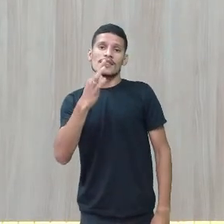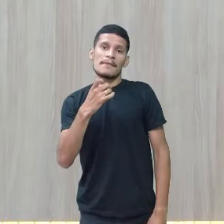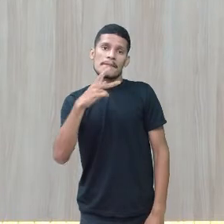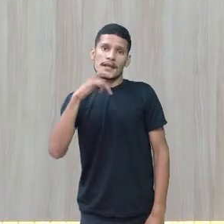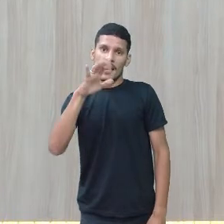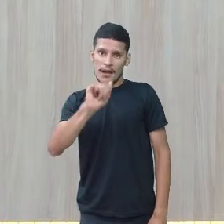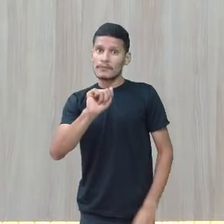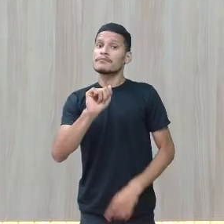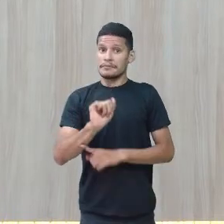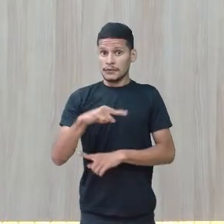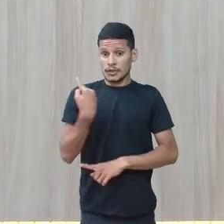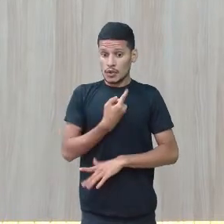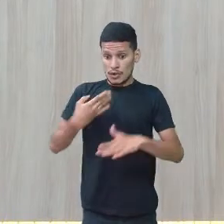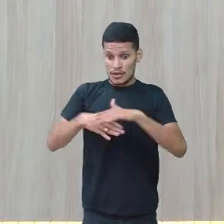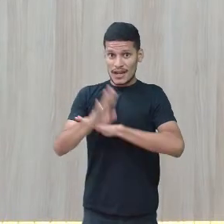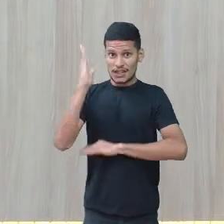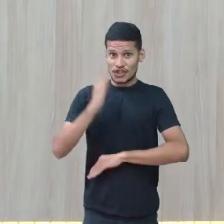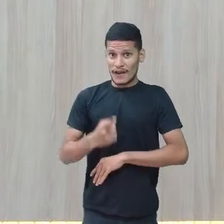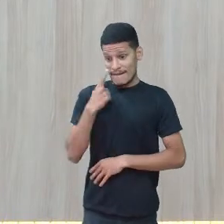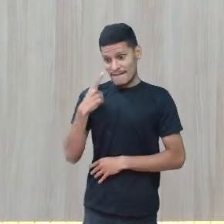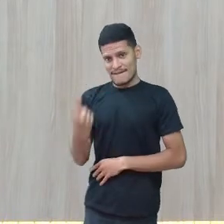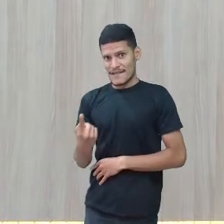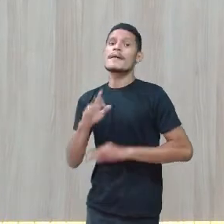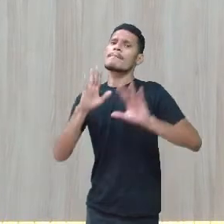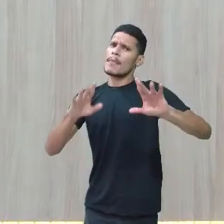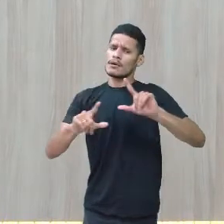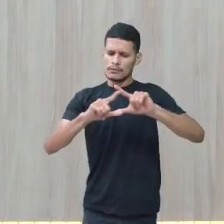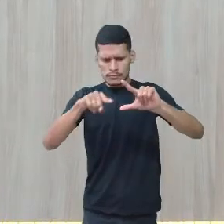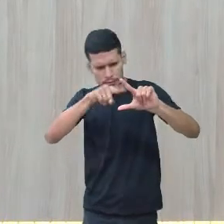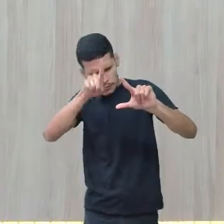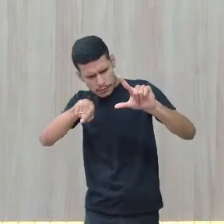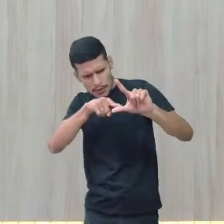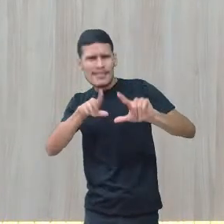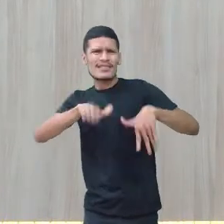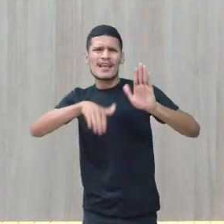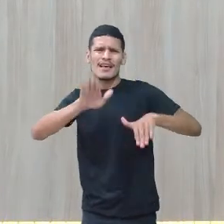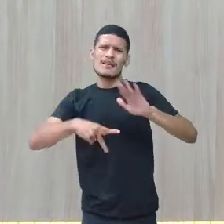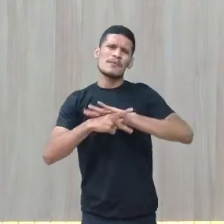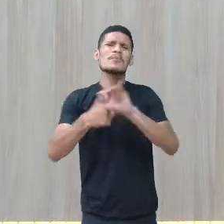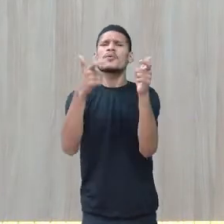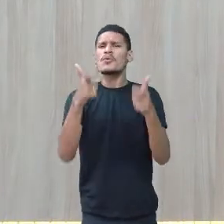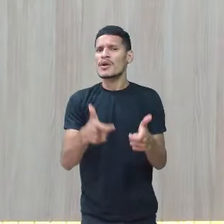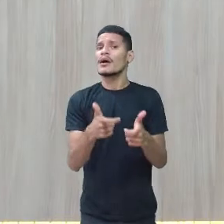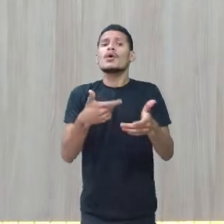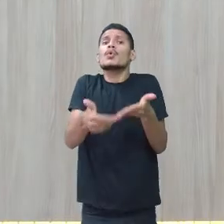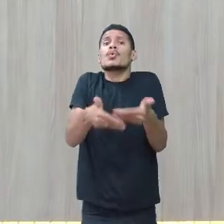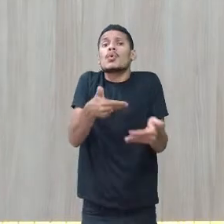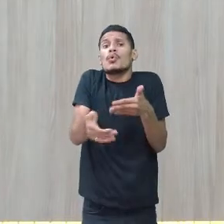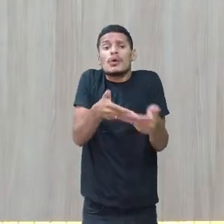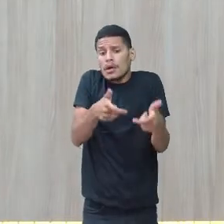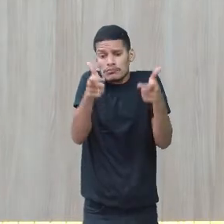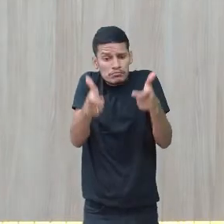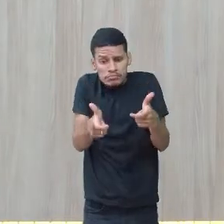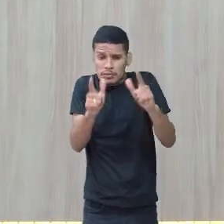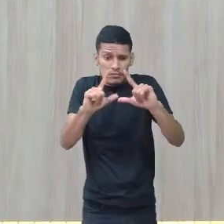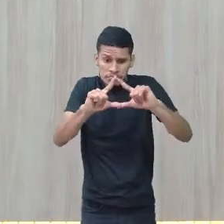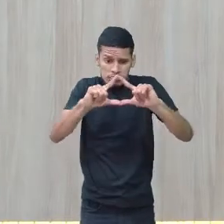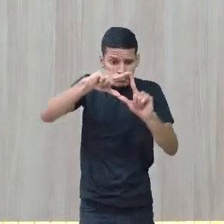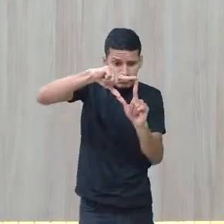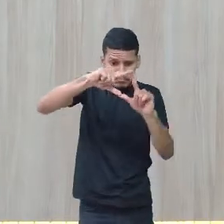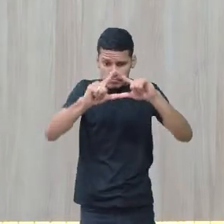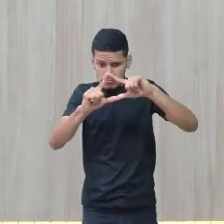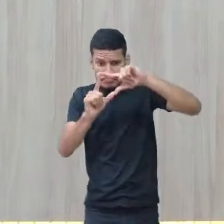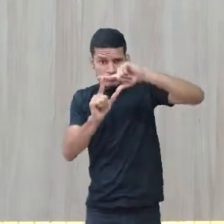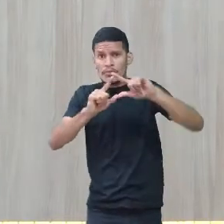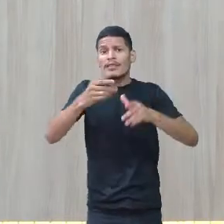gente se acostuma a ver aquilo, mas o triângulo, ele independe da posição. Qualquer polígono com 3 lados, independente da